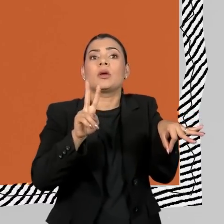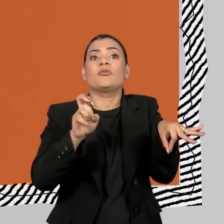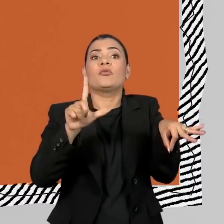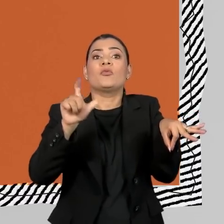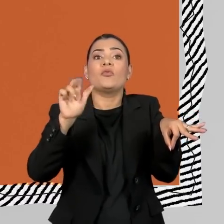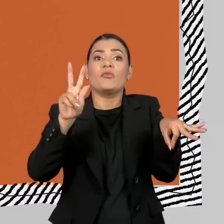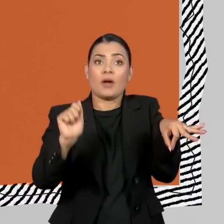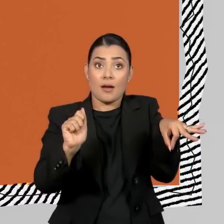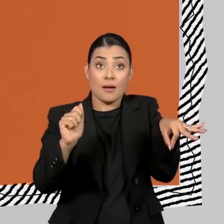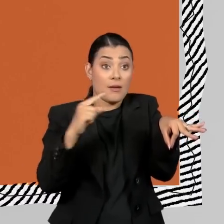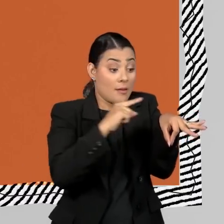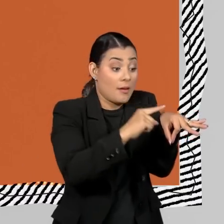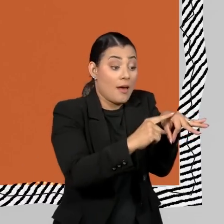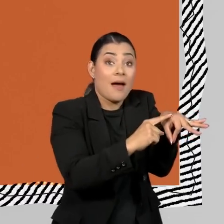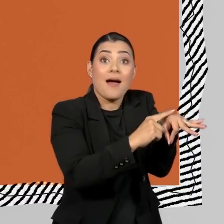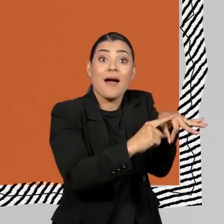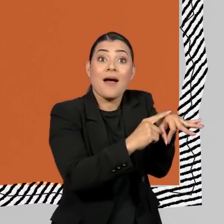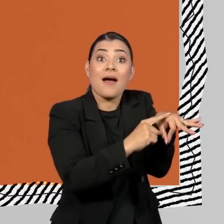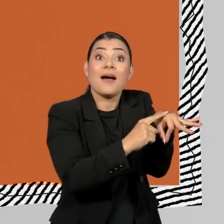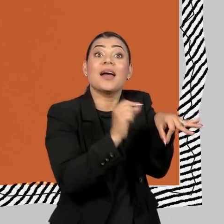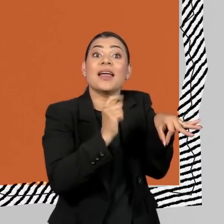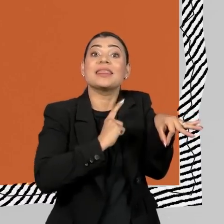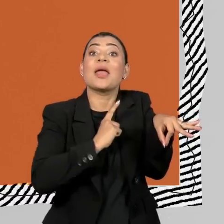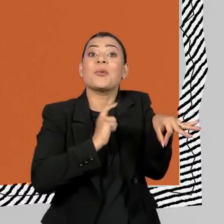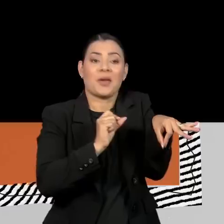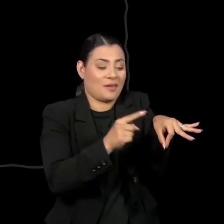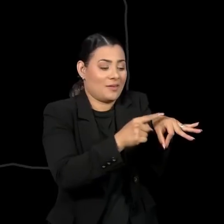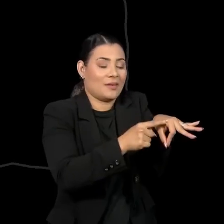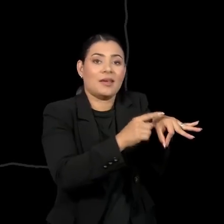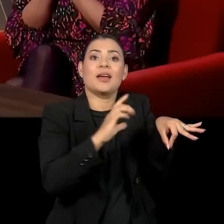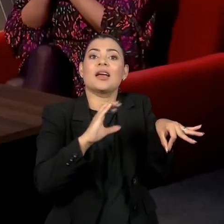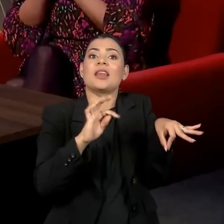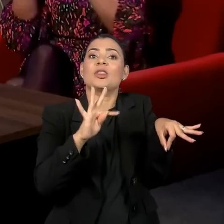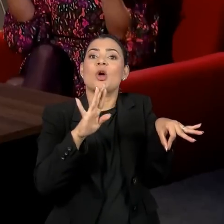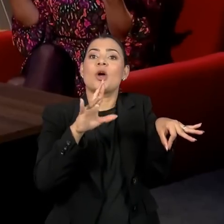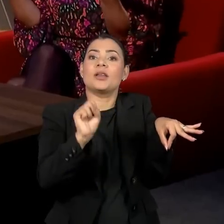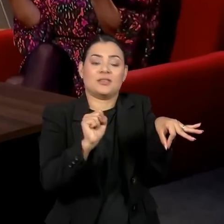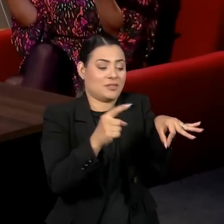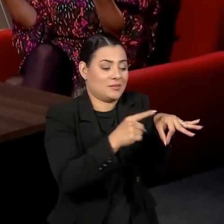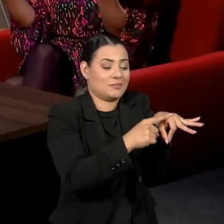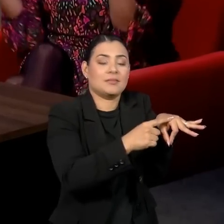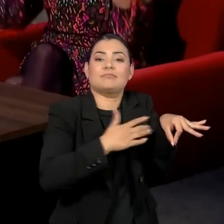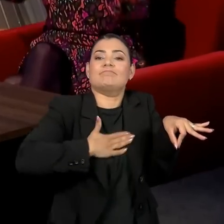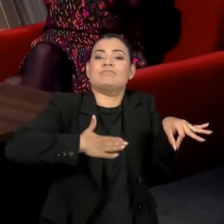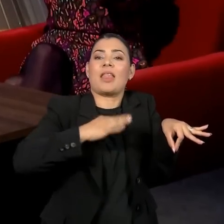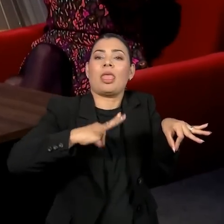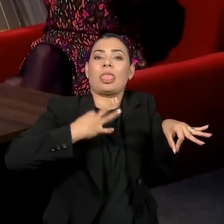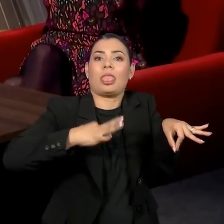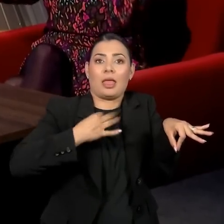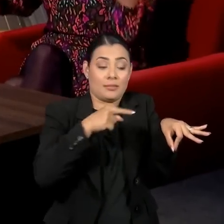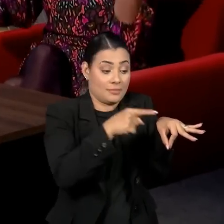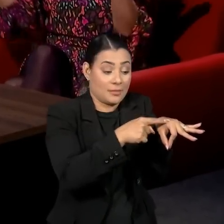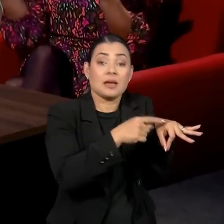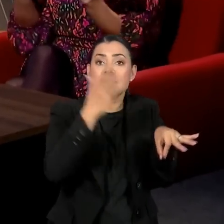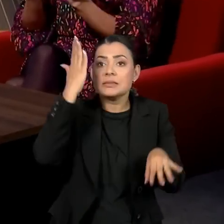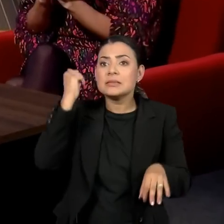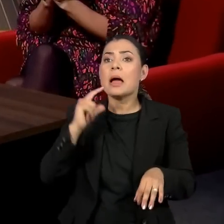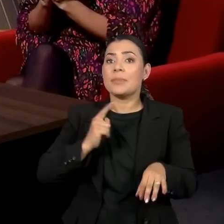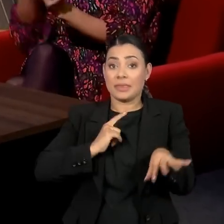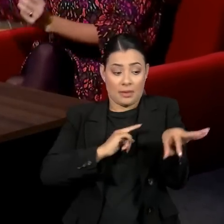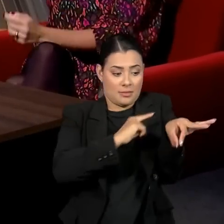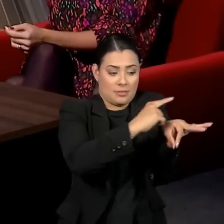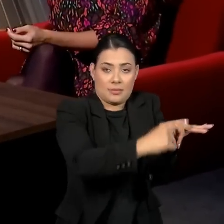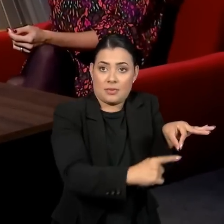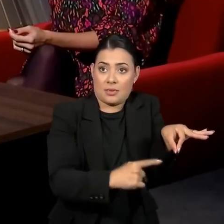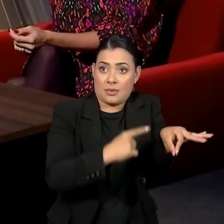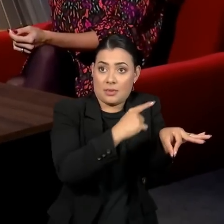externa, ali em cima, bem lá em cima, tá o clitóris. É muito importante todo mundo saber que o clitóris, se você tem a vulva